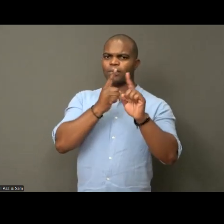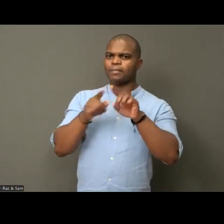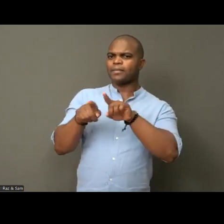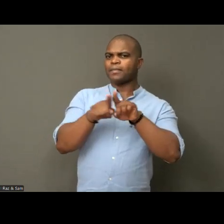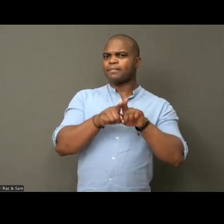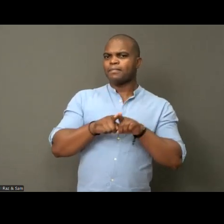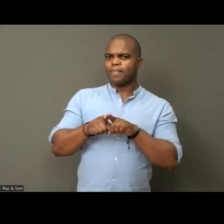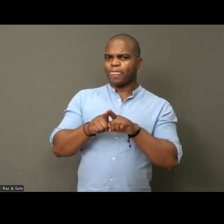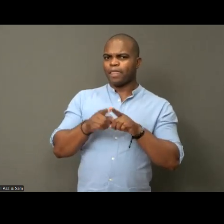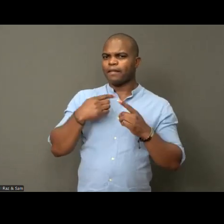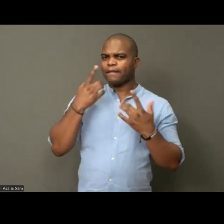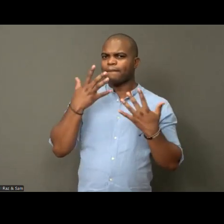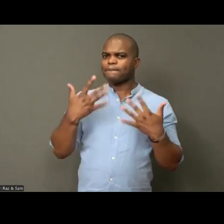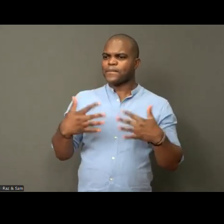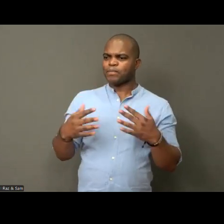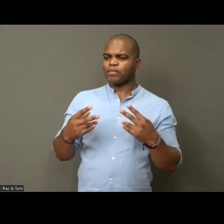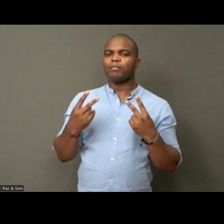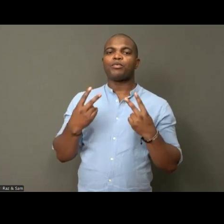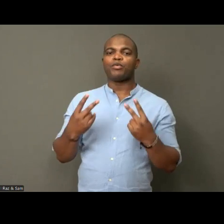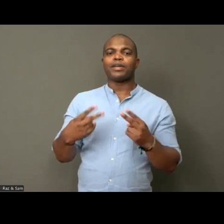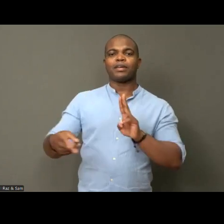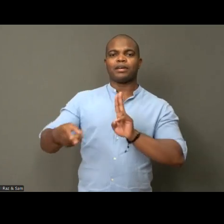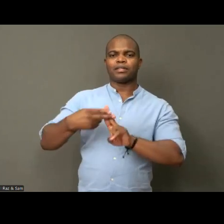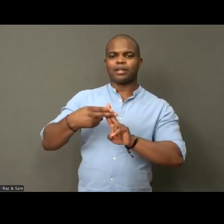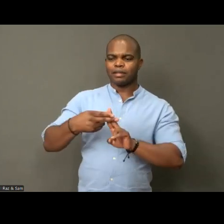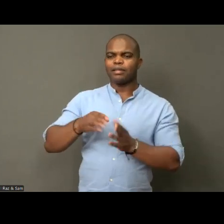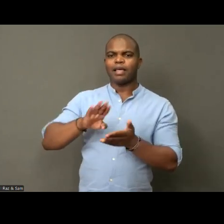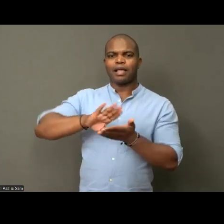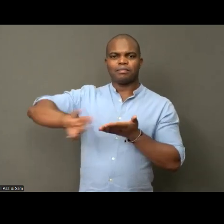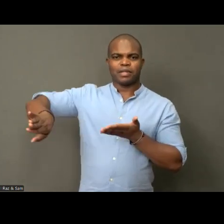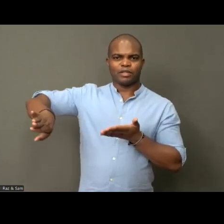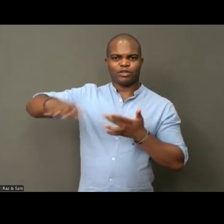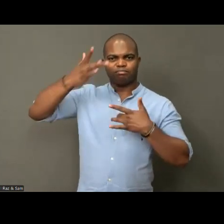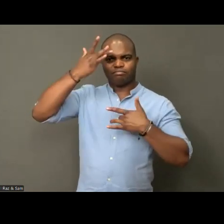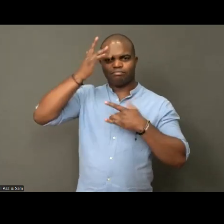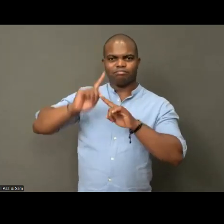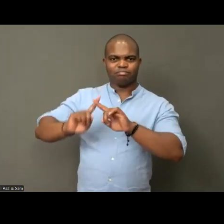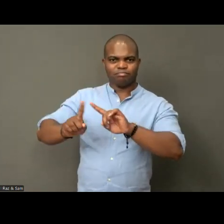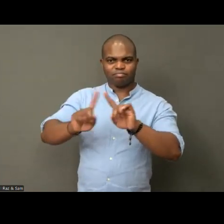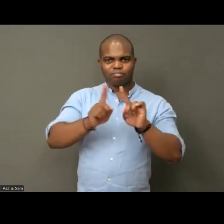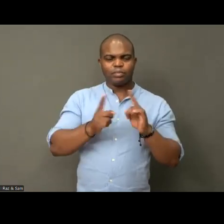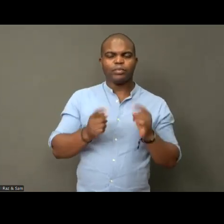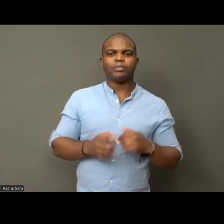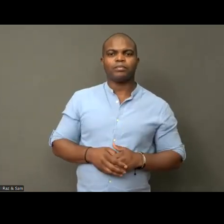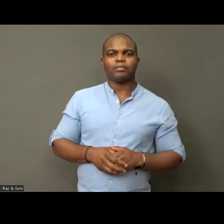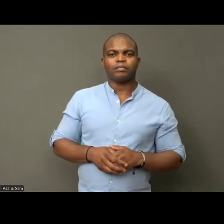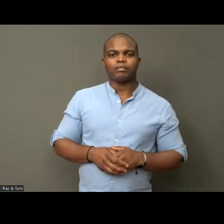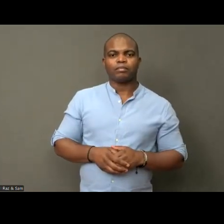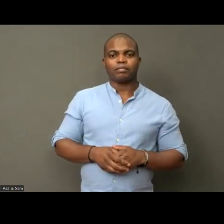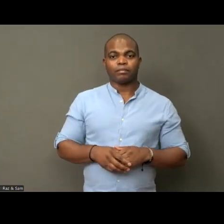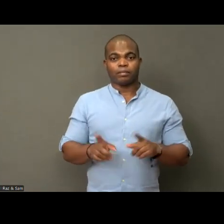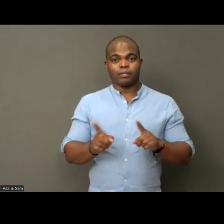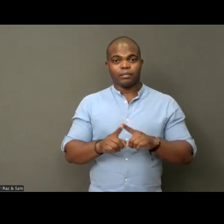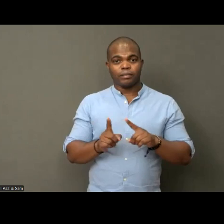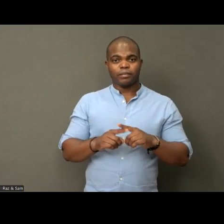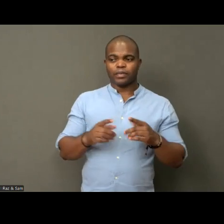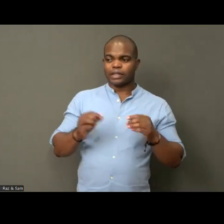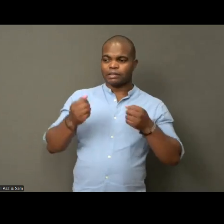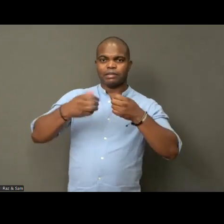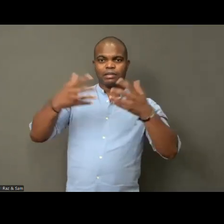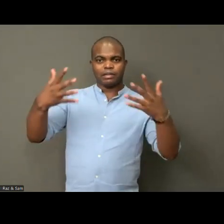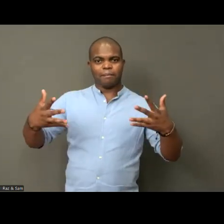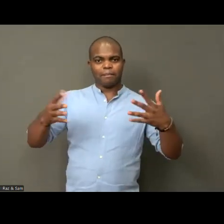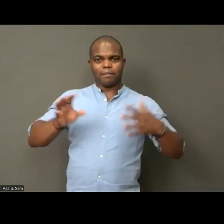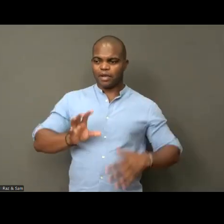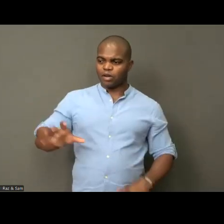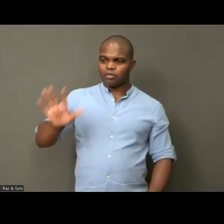essas doenças endêmicas específicas com uma abordagem integrada para lutar contra a sua transmissão.